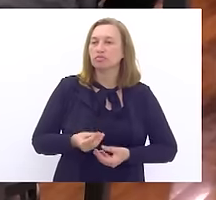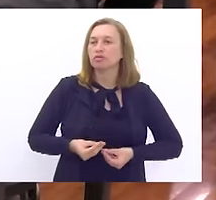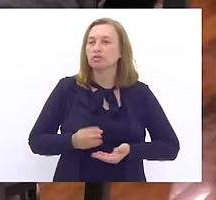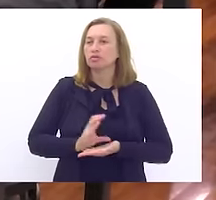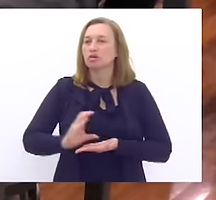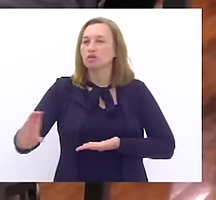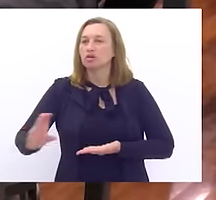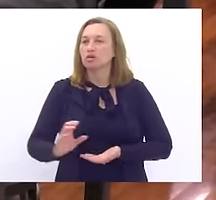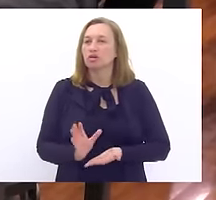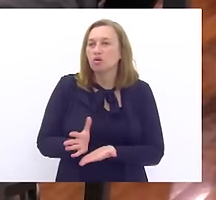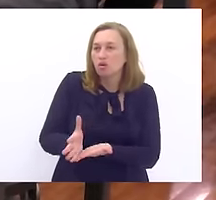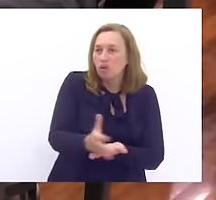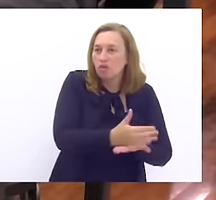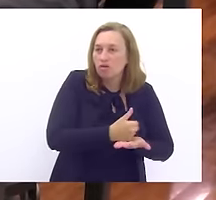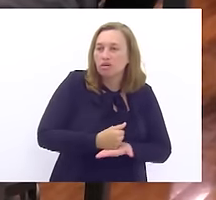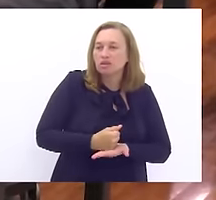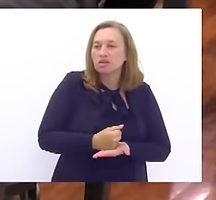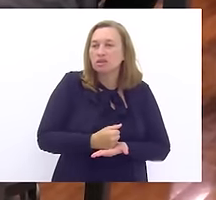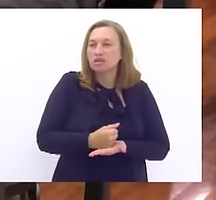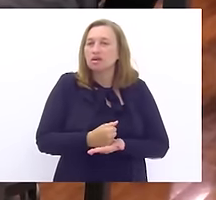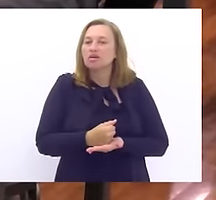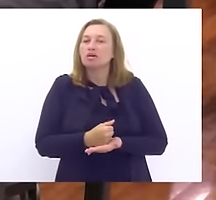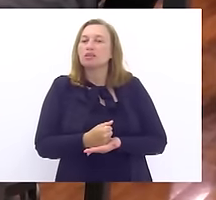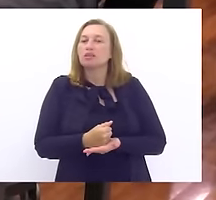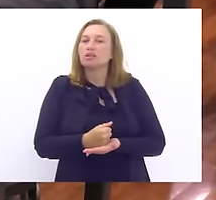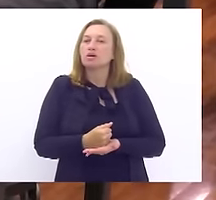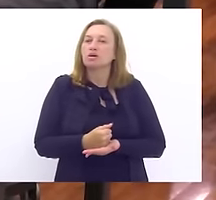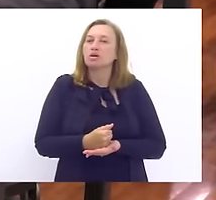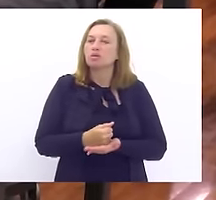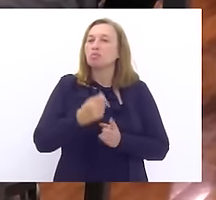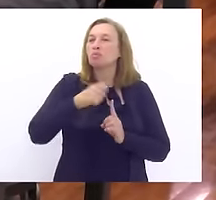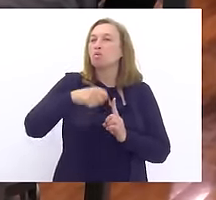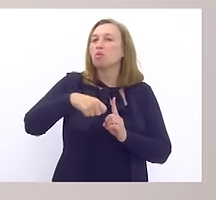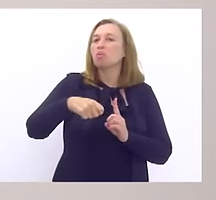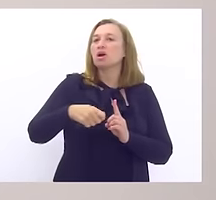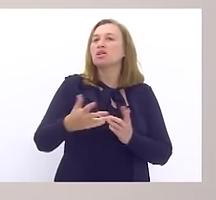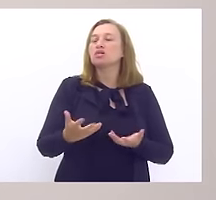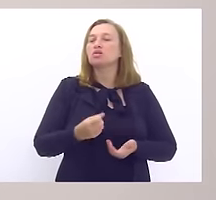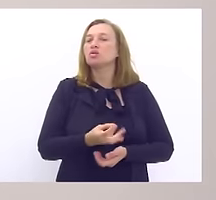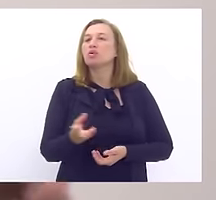Qual o valor arrecadado em média por mês com a diárias e taxas de reboque